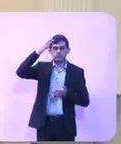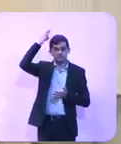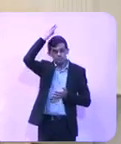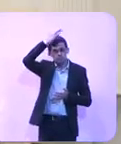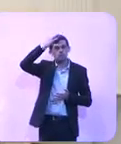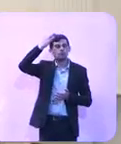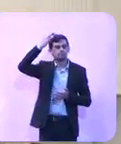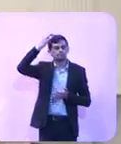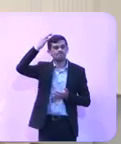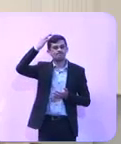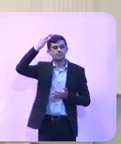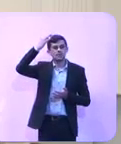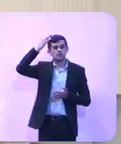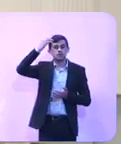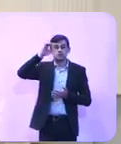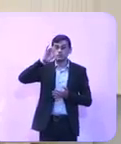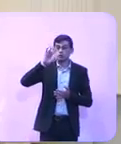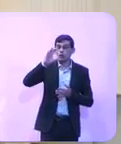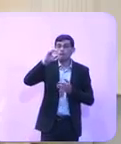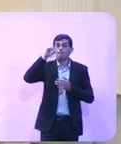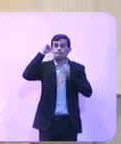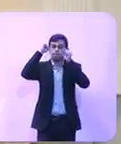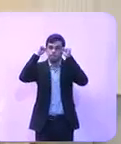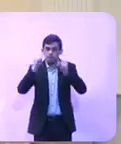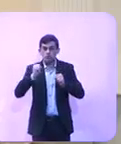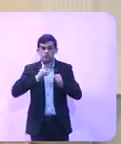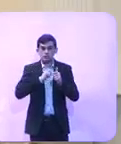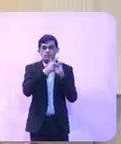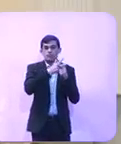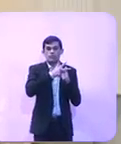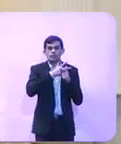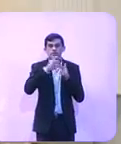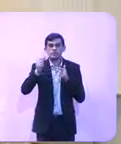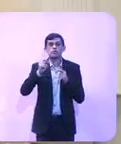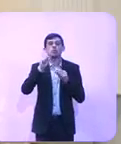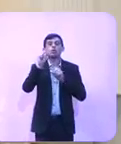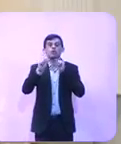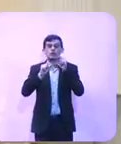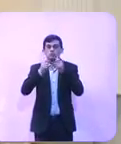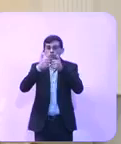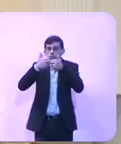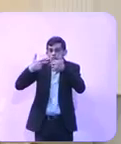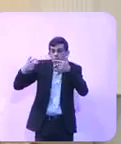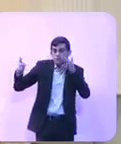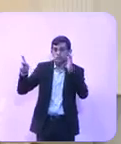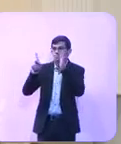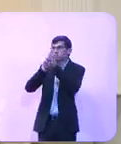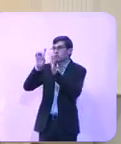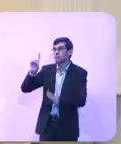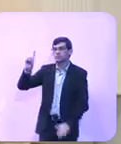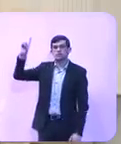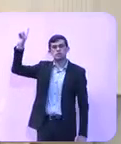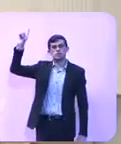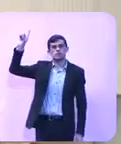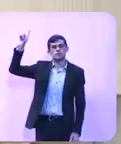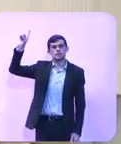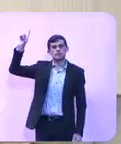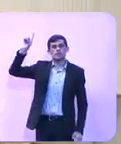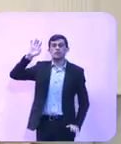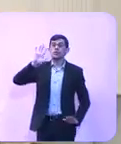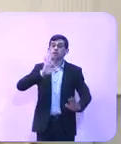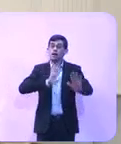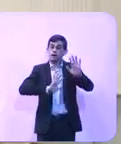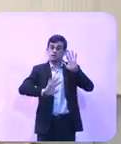espirituais e que só poderão ser vencidas com armas espirituais. E